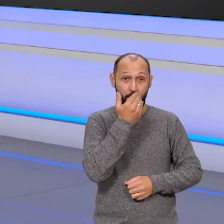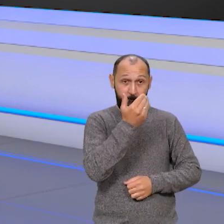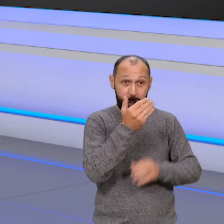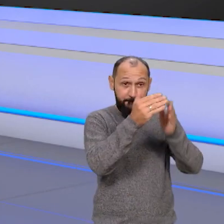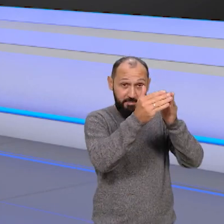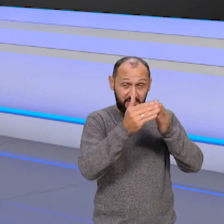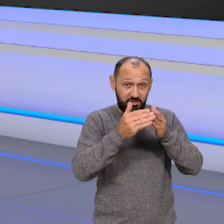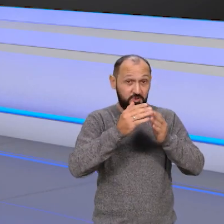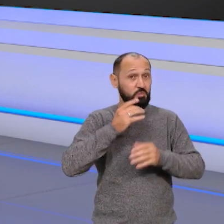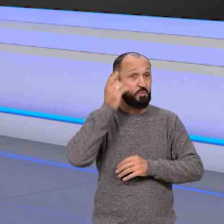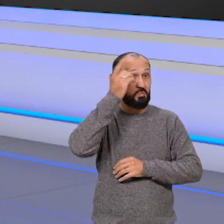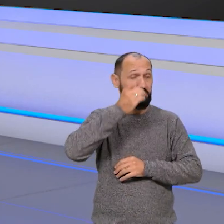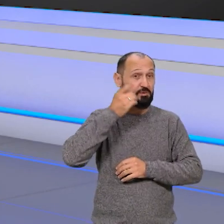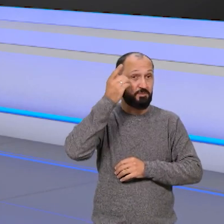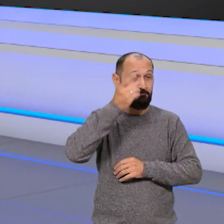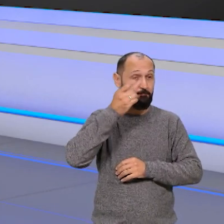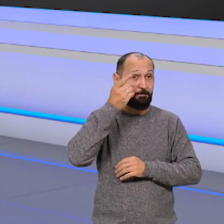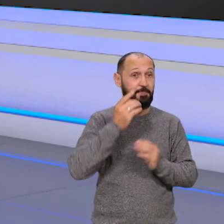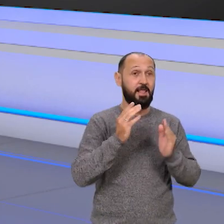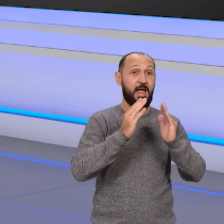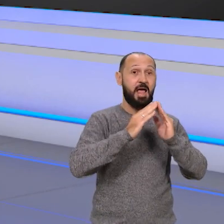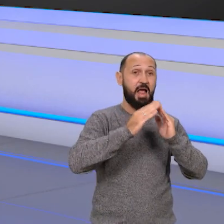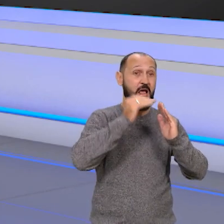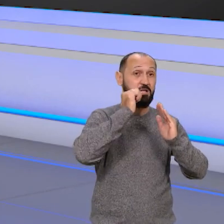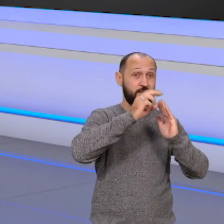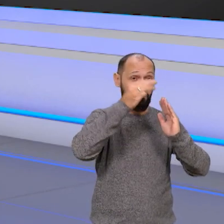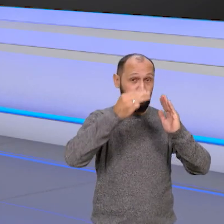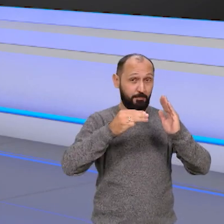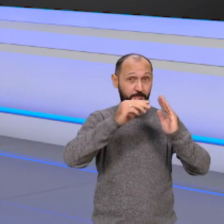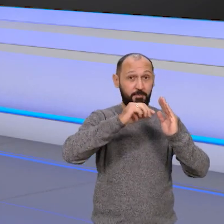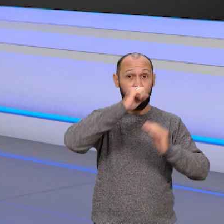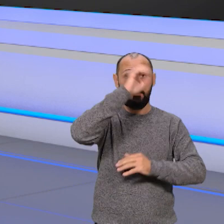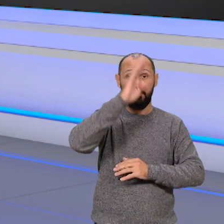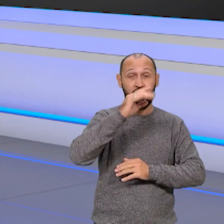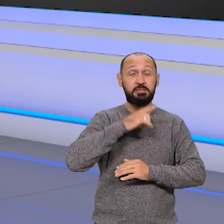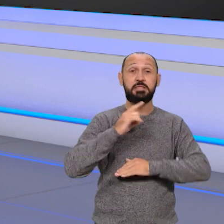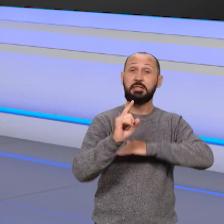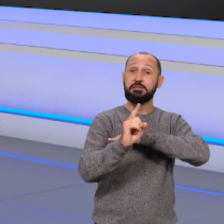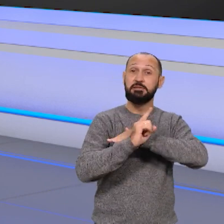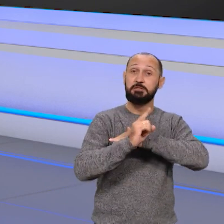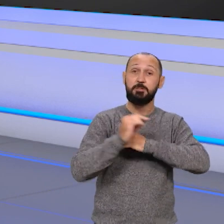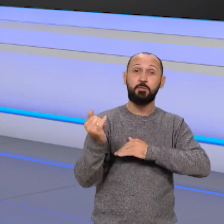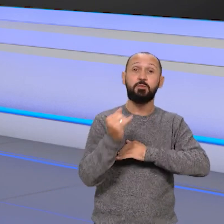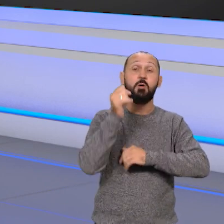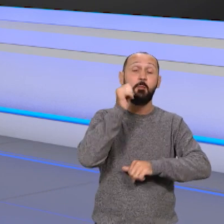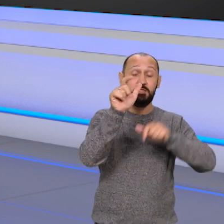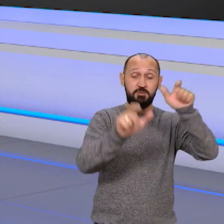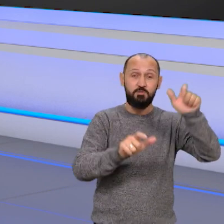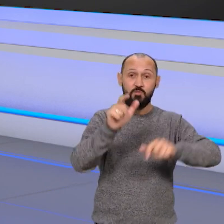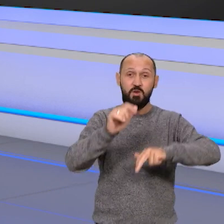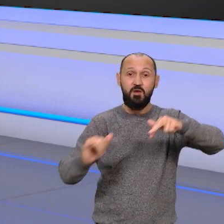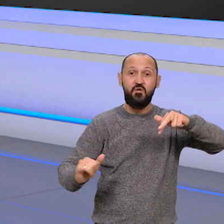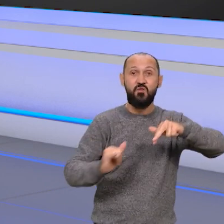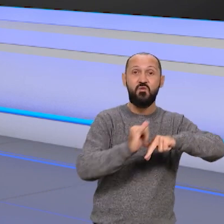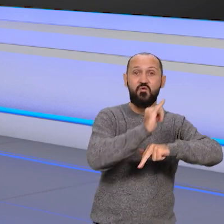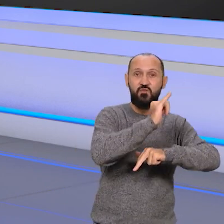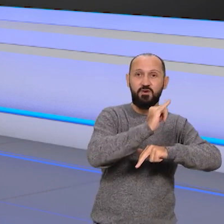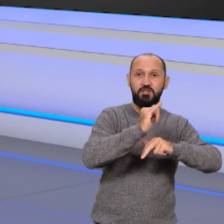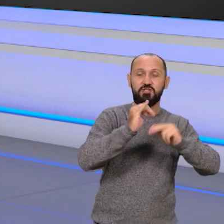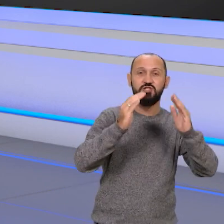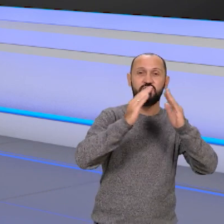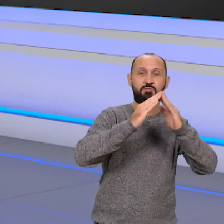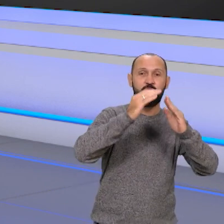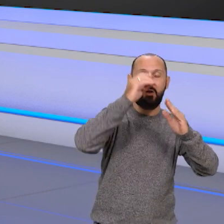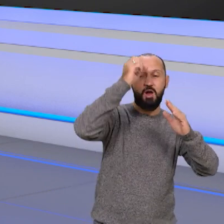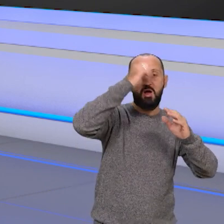Após solicitação dos deputados, a Casa da Mulher Brasileira, importante local de atendimento às mulheres vítimas de